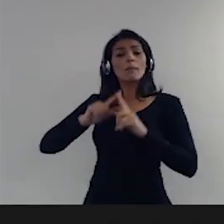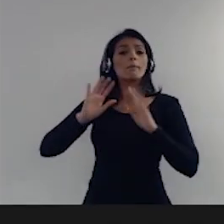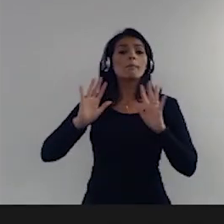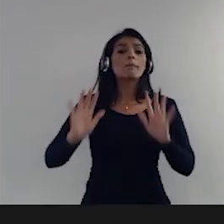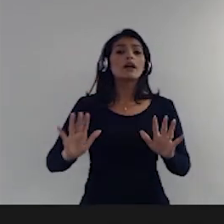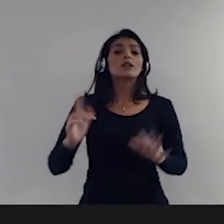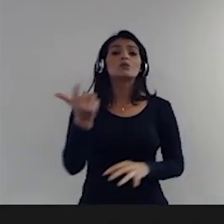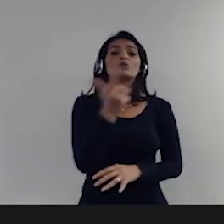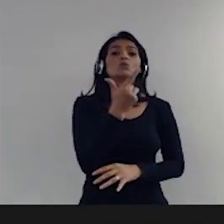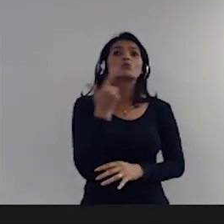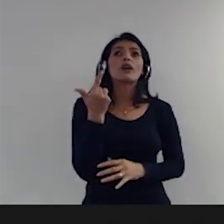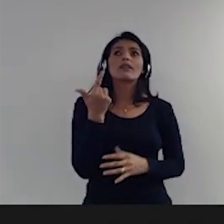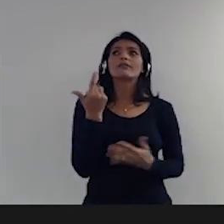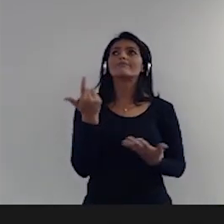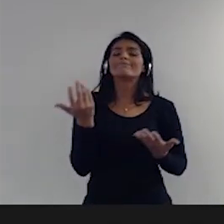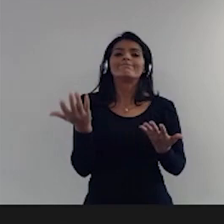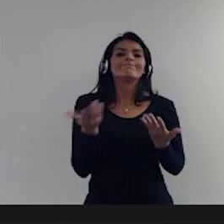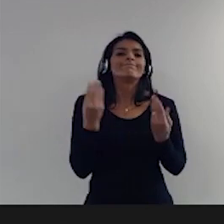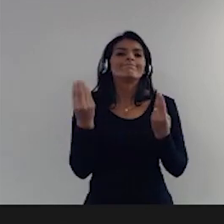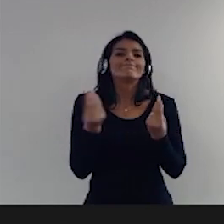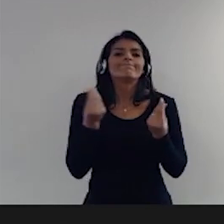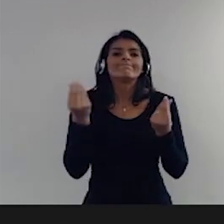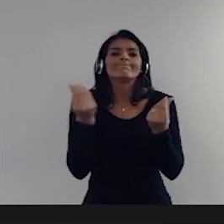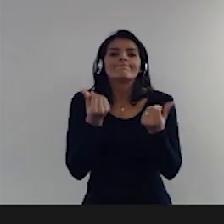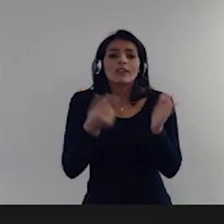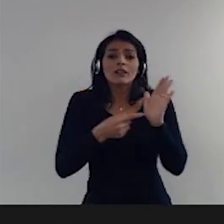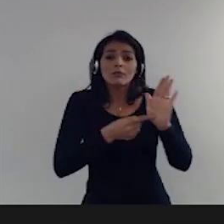não havia como se